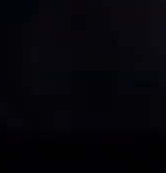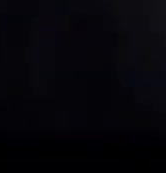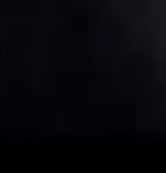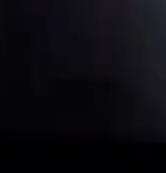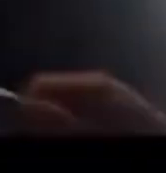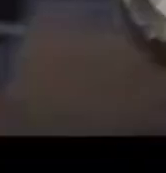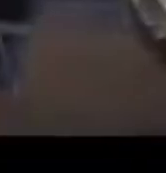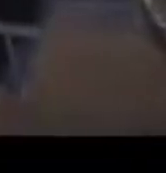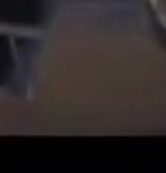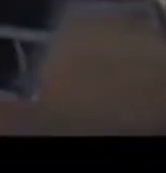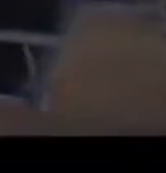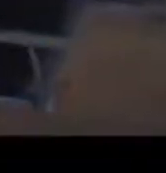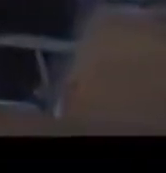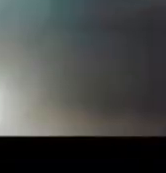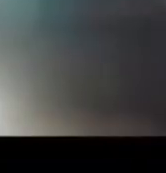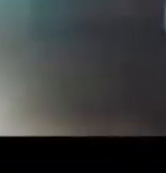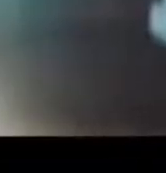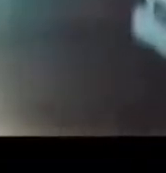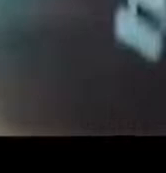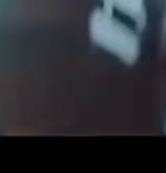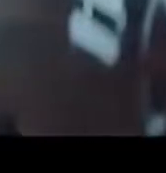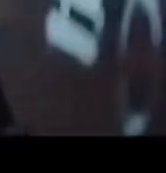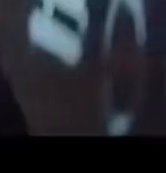você vai clicar em